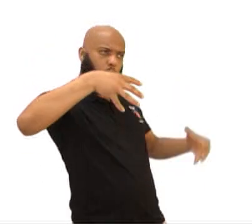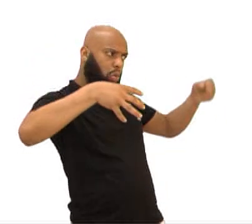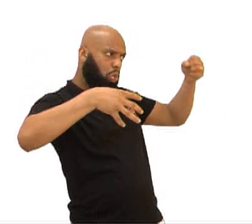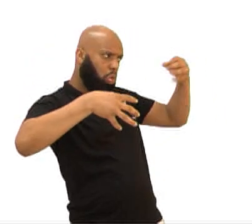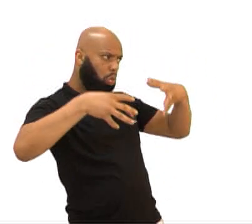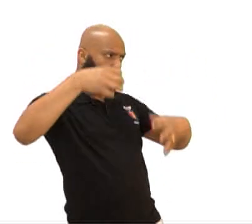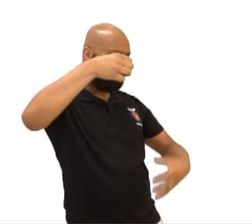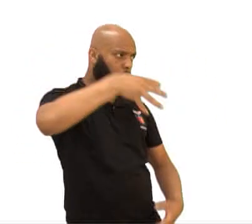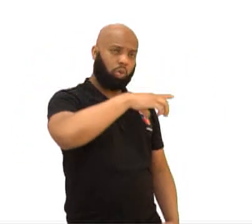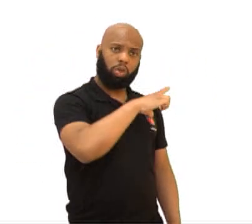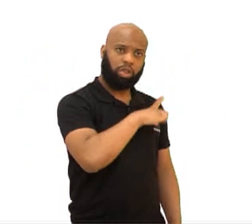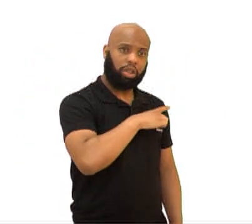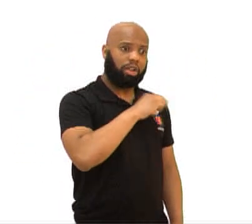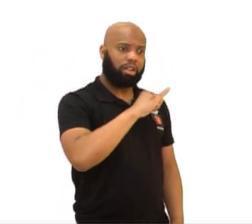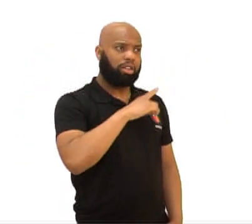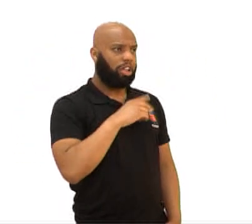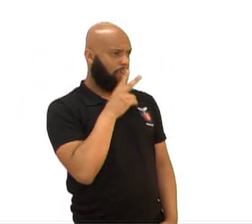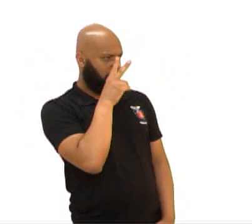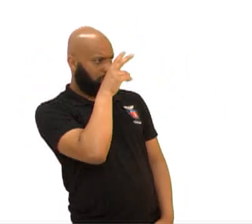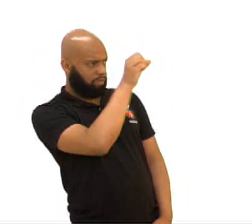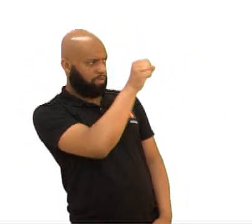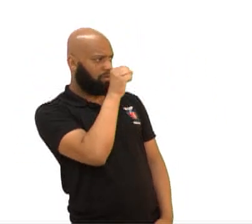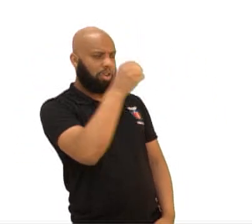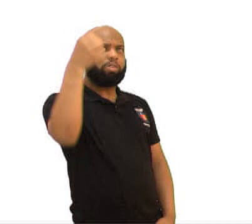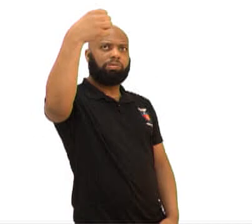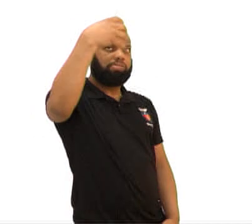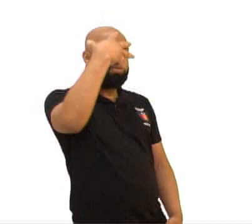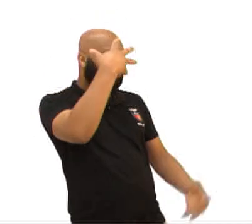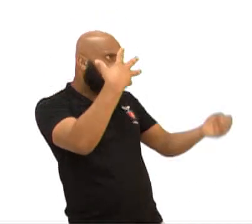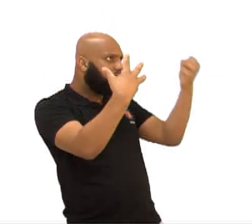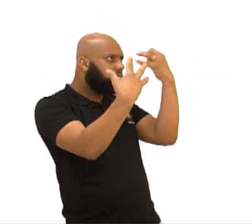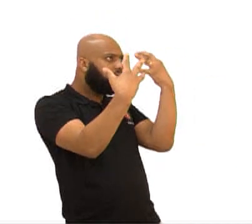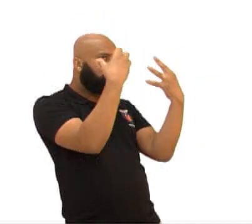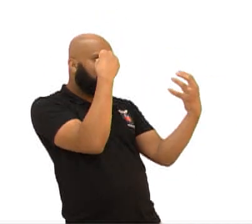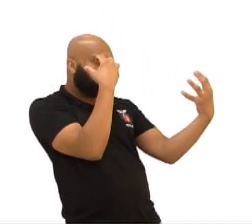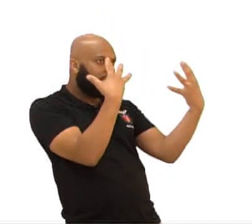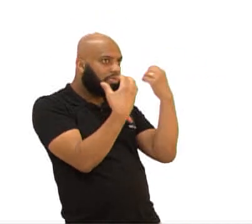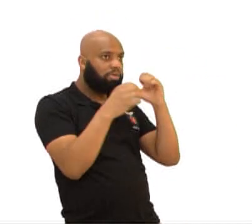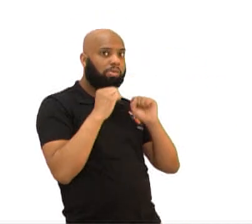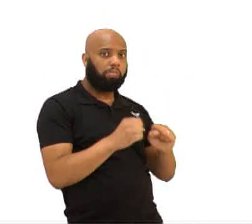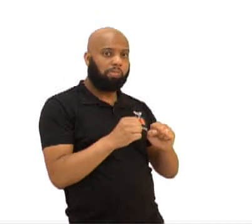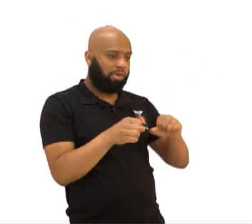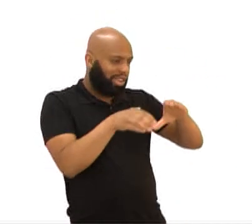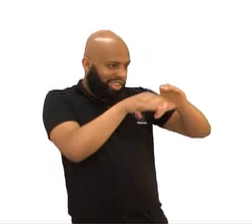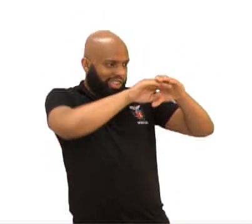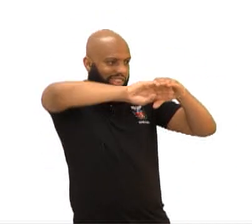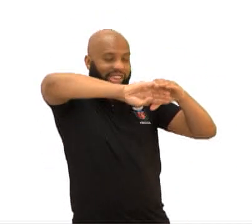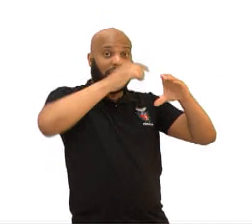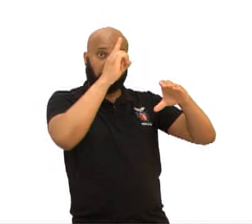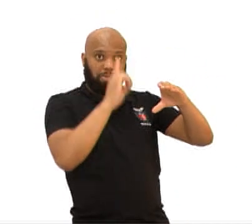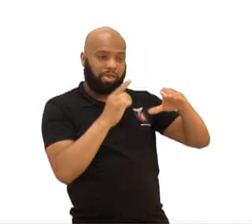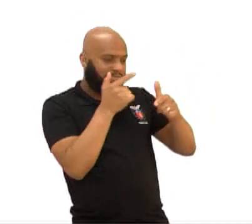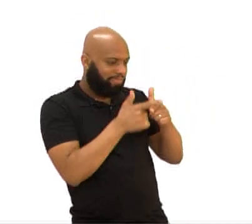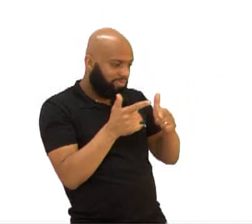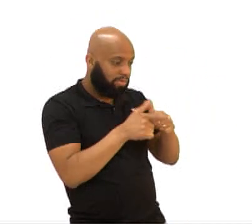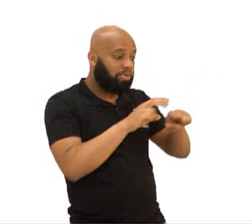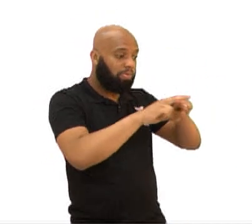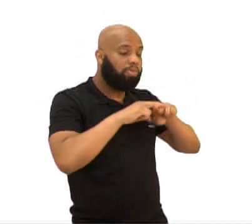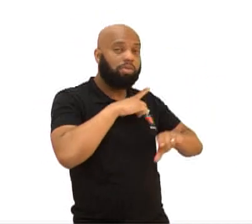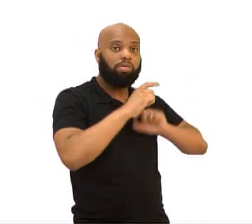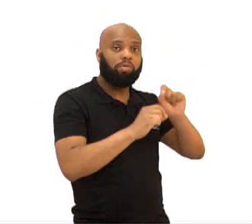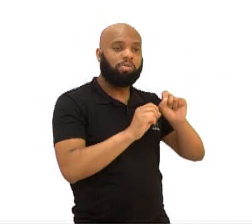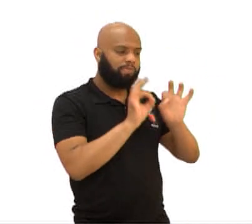agressivo. Uma intensidade muito ampla de luminosidade pode danificar a retina e, para isso, existe